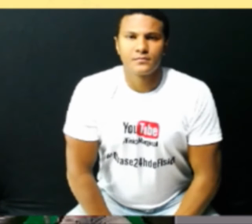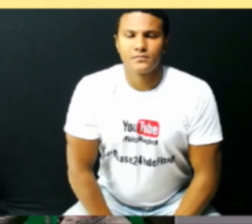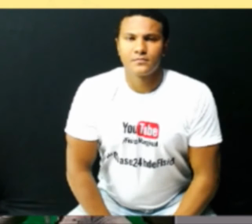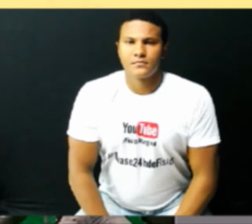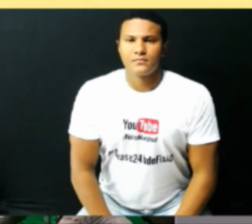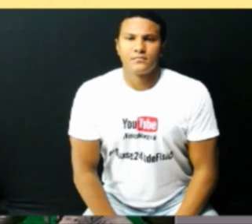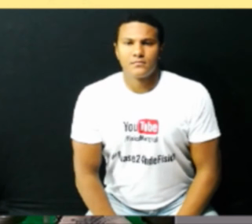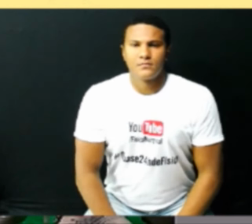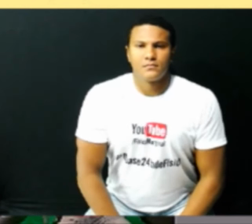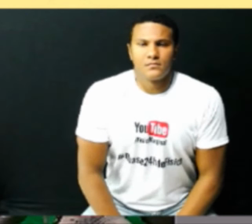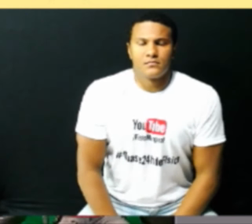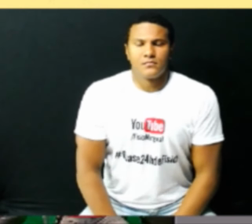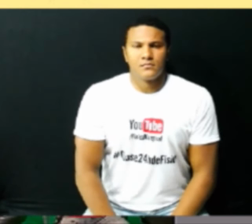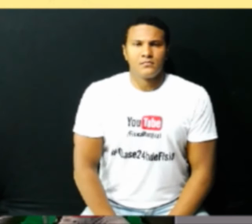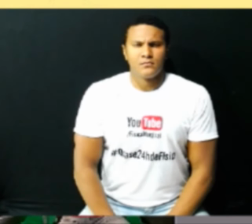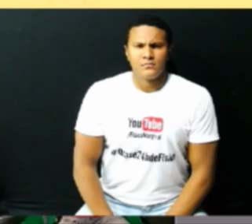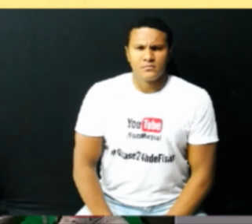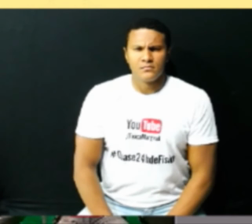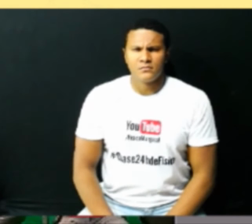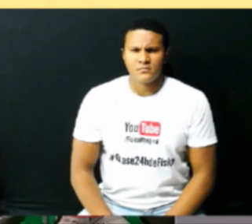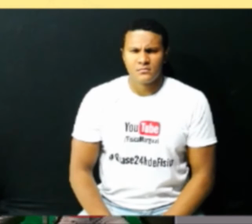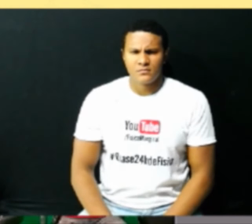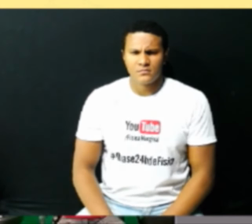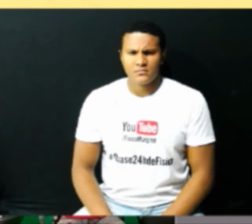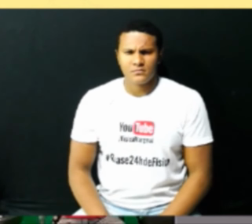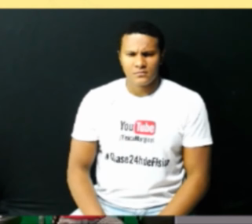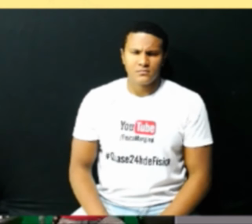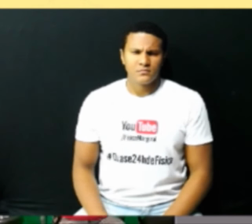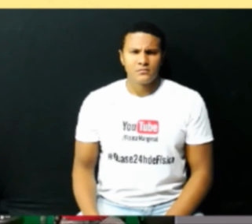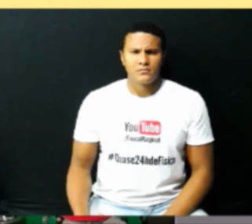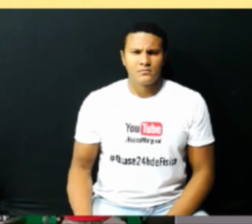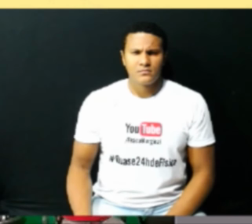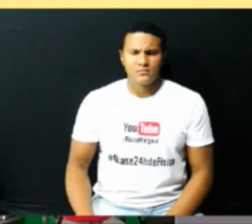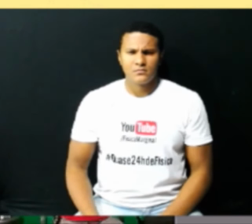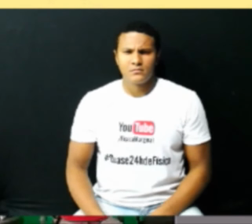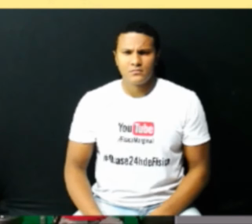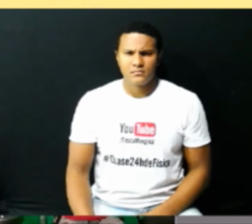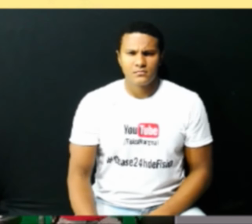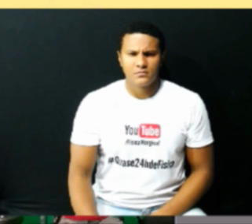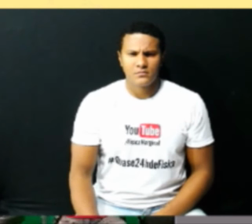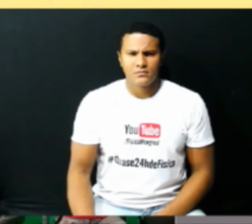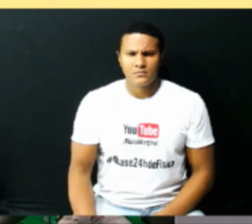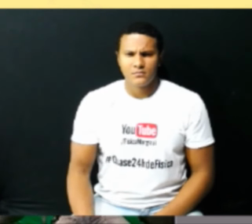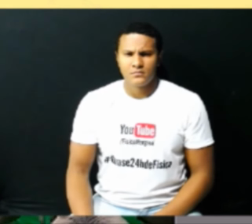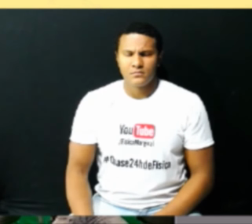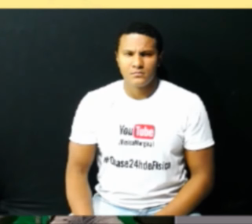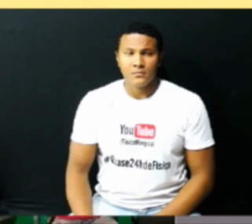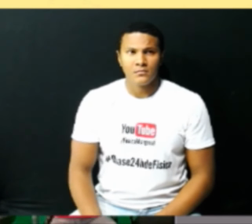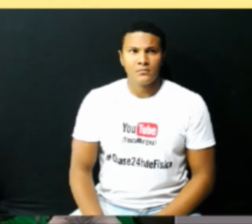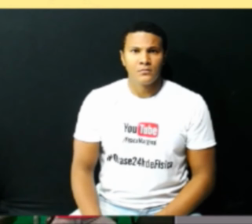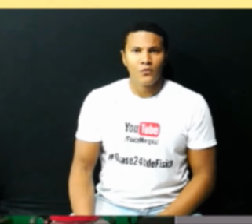O diretor aqui do programa, Paulo, tá empolgadaço aqui falando no meu ouvido, dizendo: esse cara é dos meus, esse cara é dos